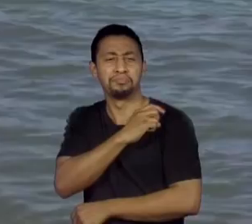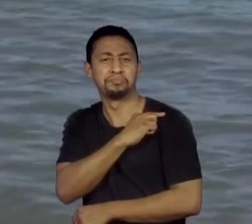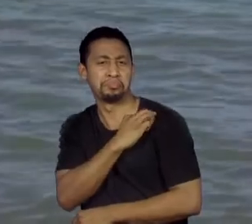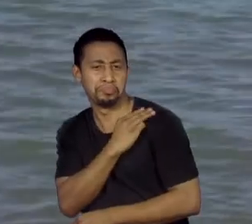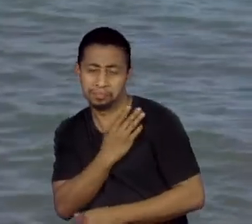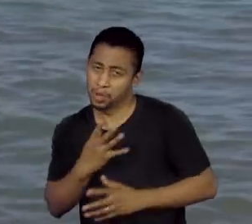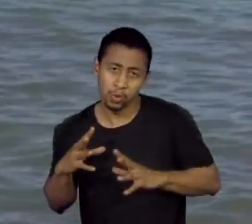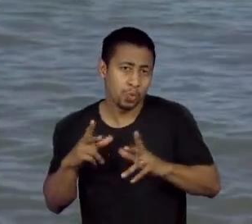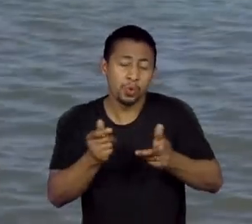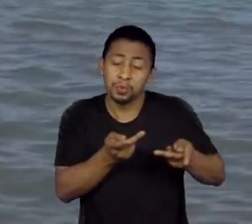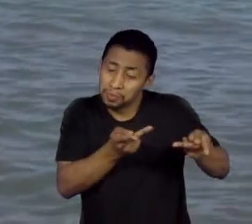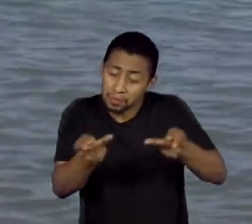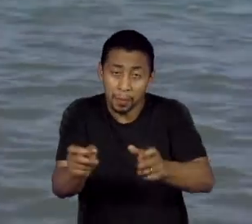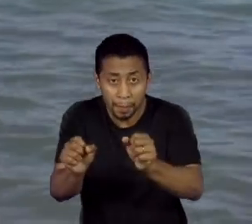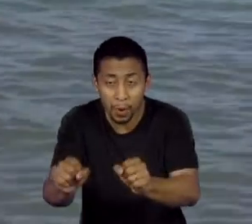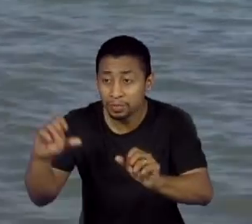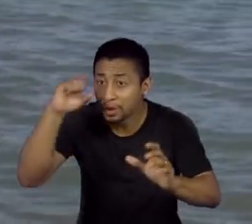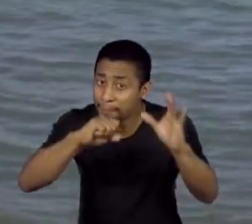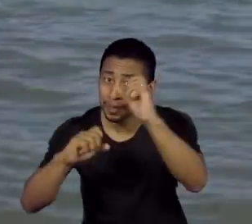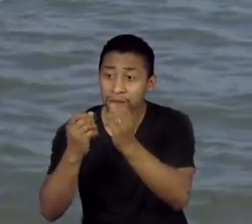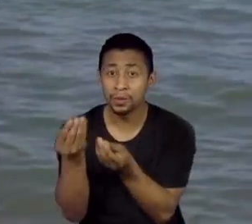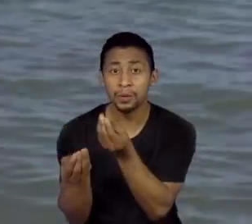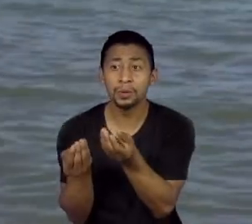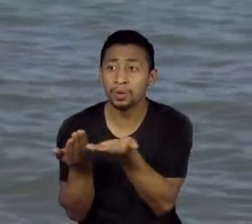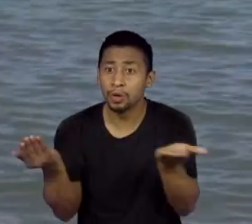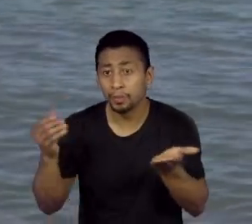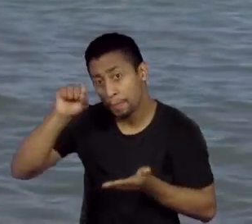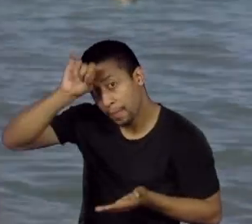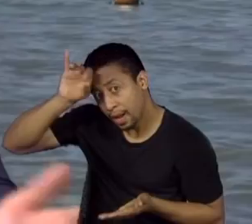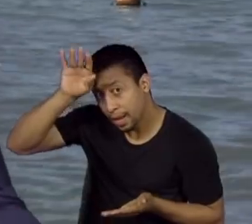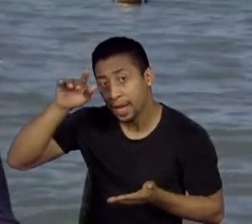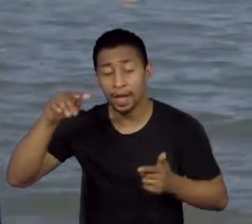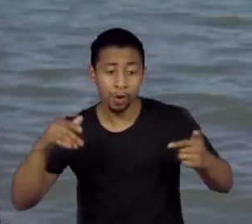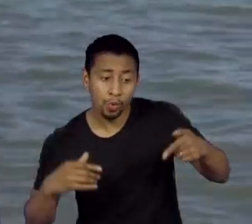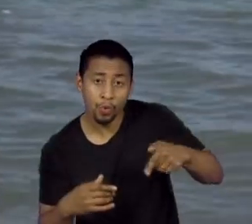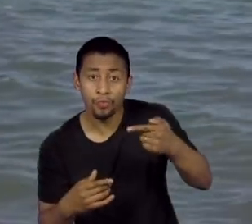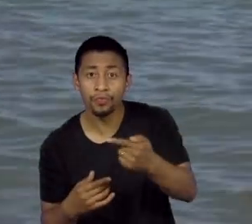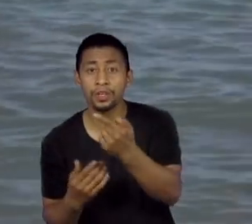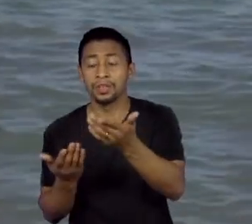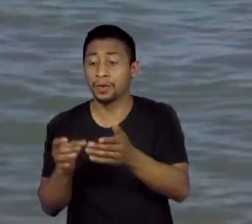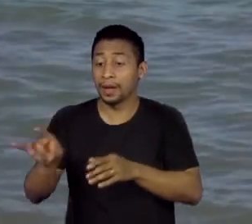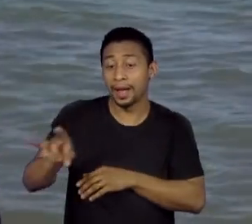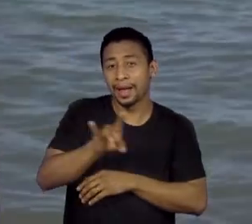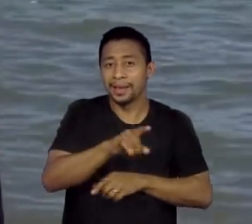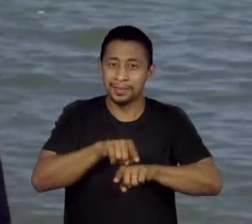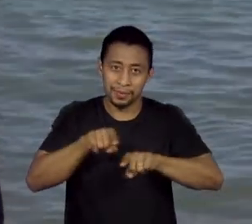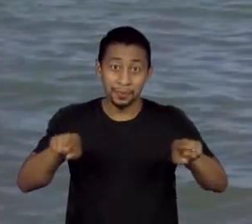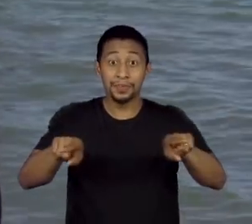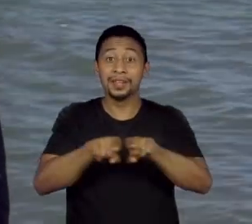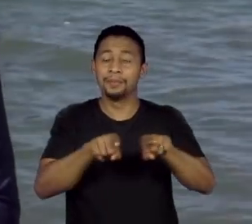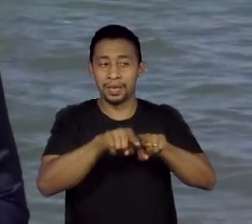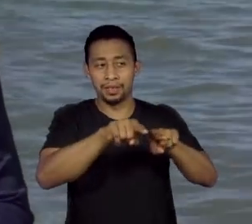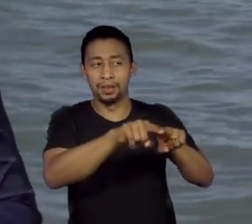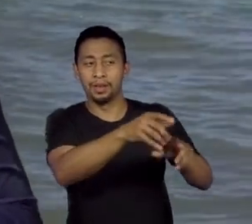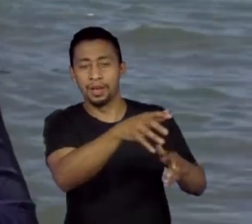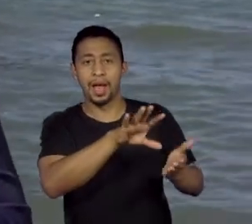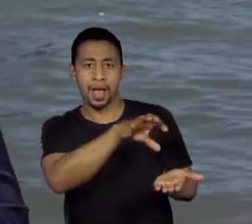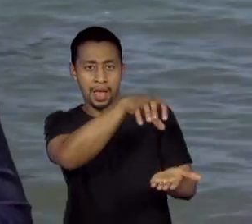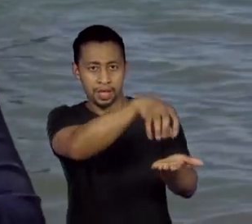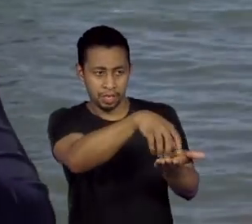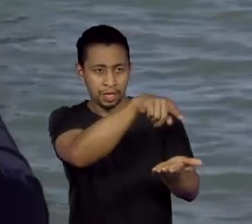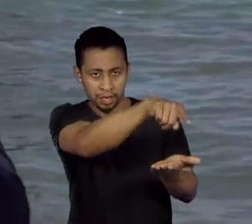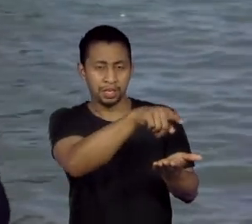Então, não só na educação ambiental, mas na sensibilização dos turistas, por exemplo. A gente começou a capacitar as agências de turismo quanto